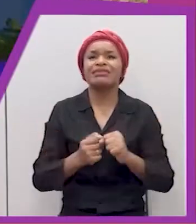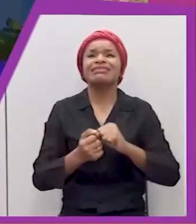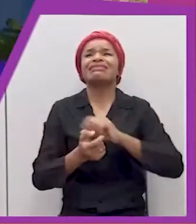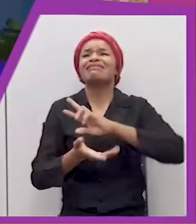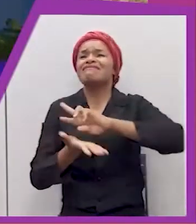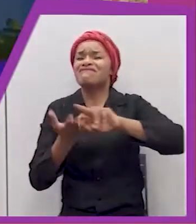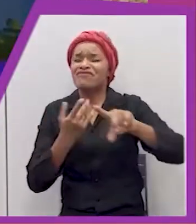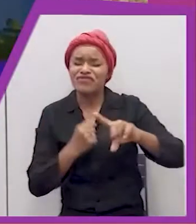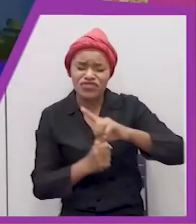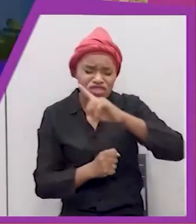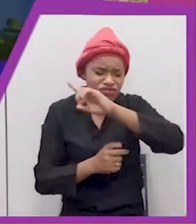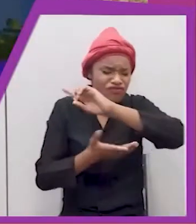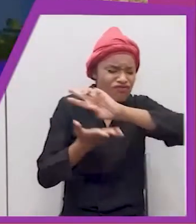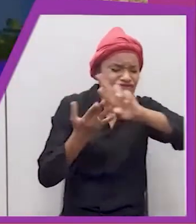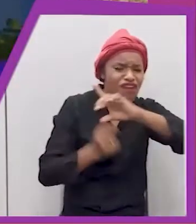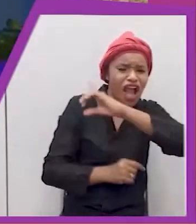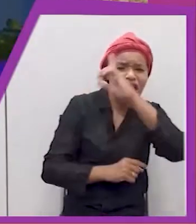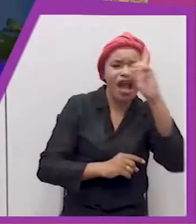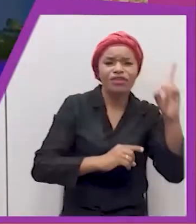dispensa